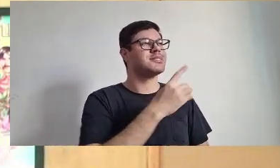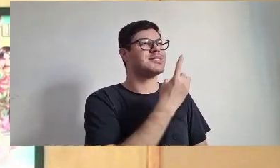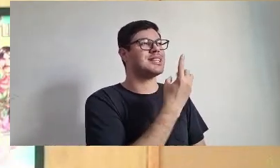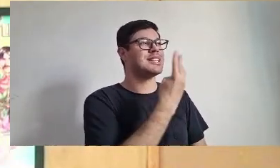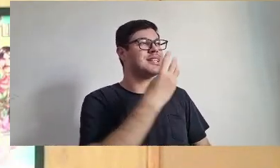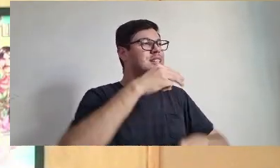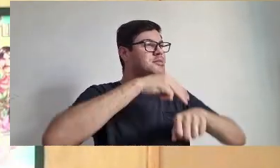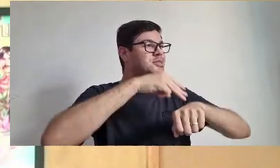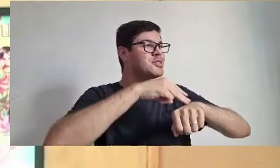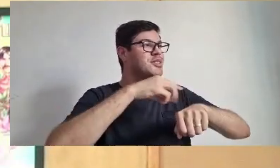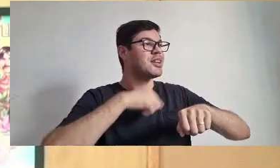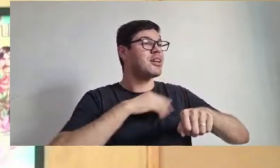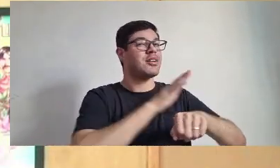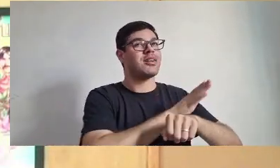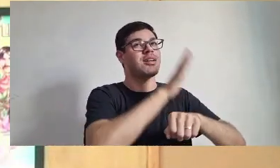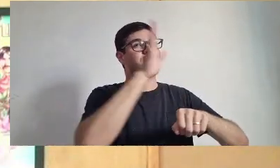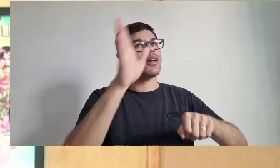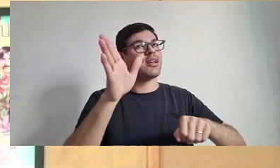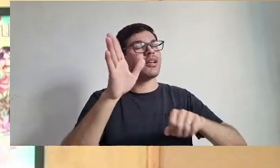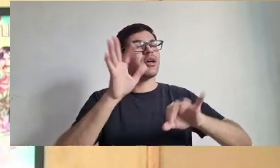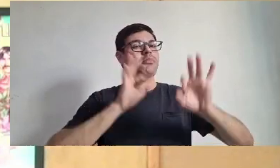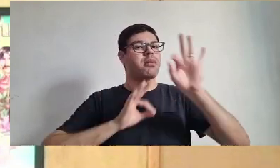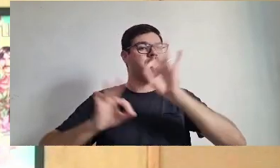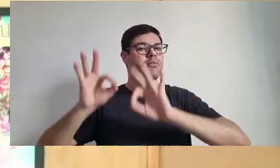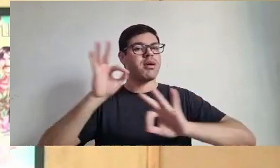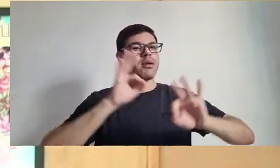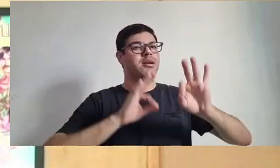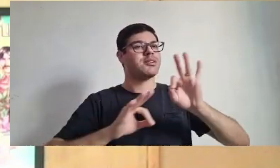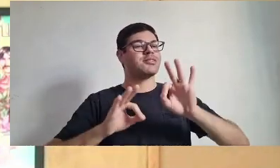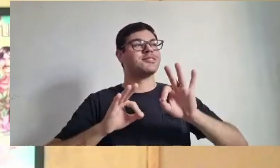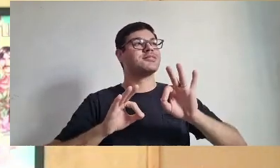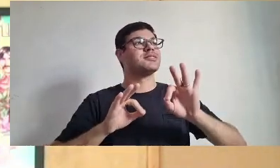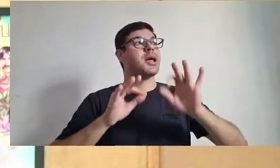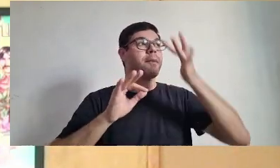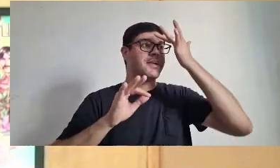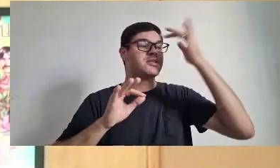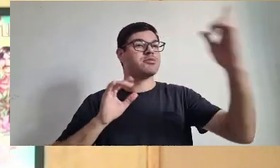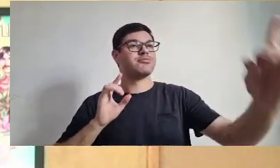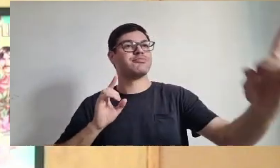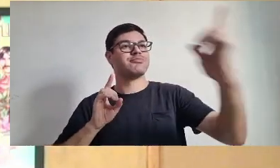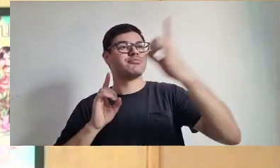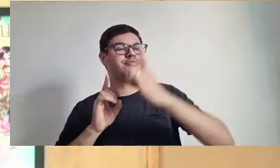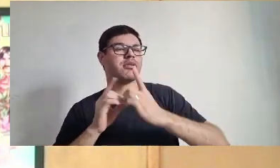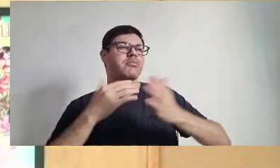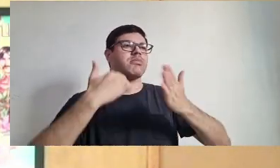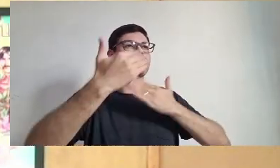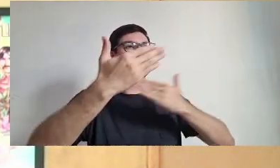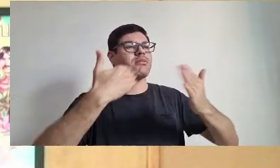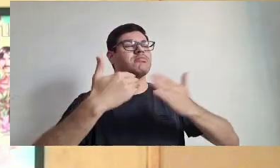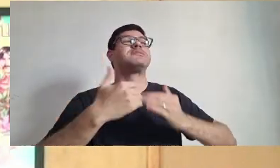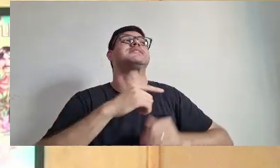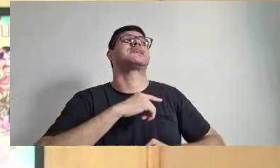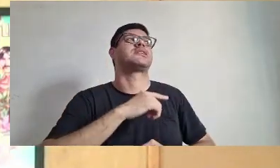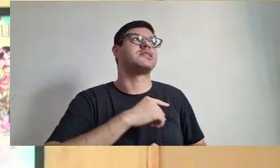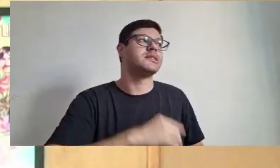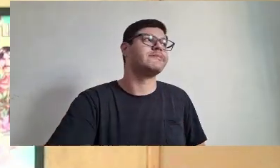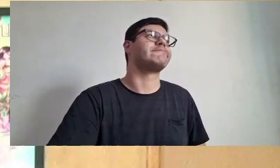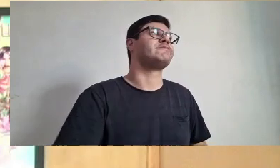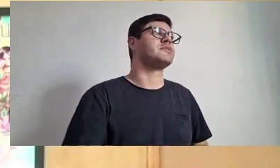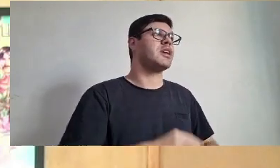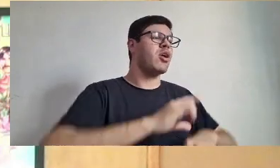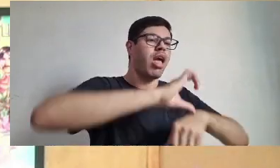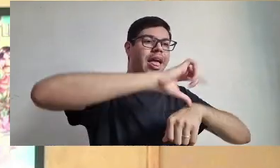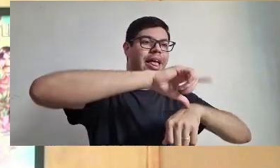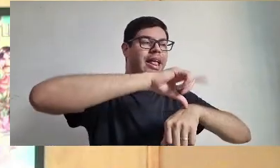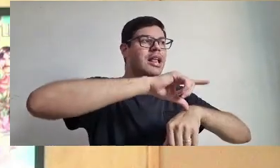É o tempo de eu chegar lá e já receber uma pessoa no meu gabinete pastoral. E o senhor não gosta de se atrasar em nada, Não gosto. Eu gosto. Marcamos